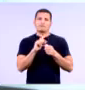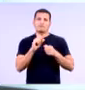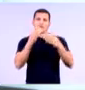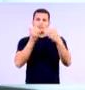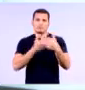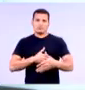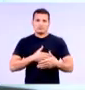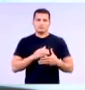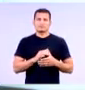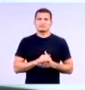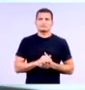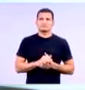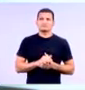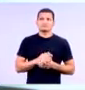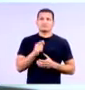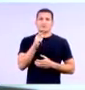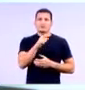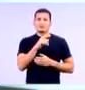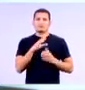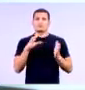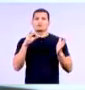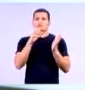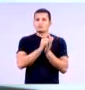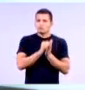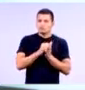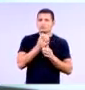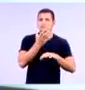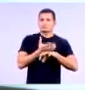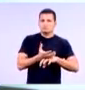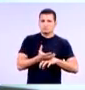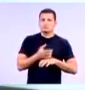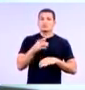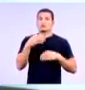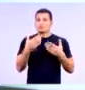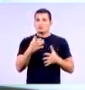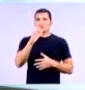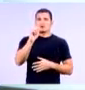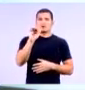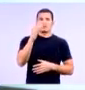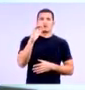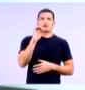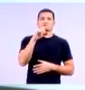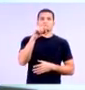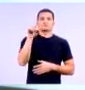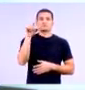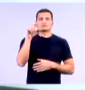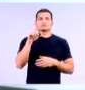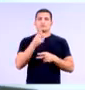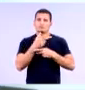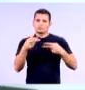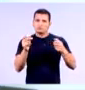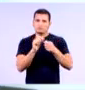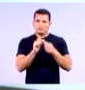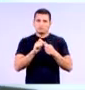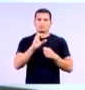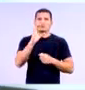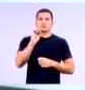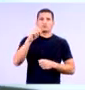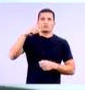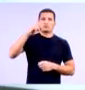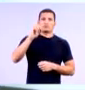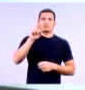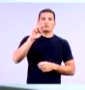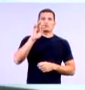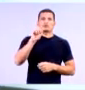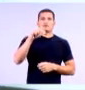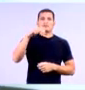prova, ele se matricula em uma disciplina. Então, são ações que o objeto faz. Comportamento é isso. E hoje